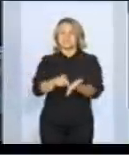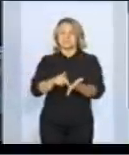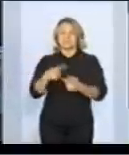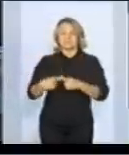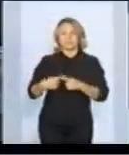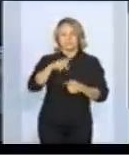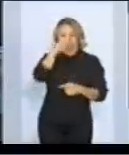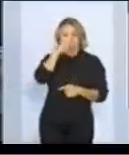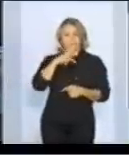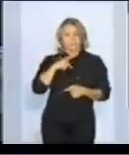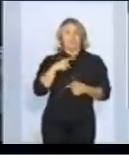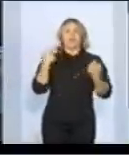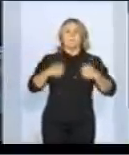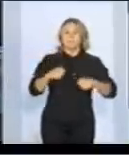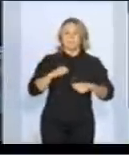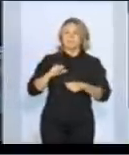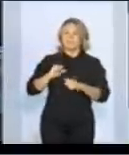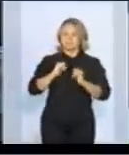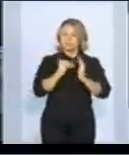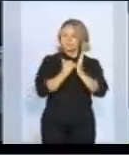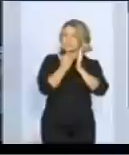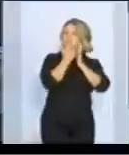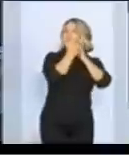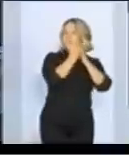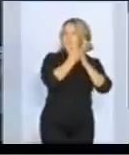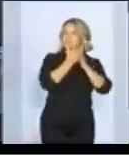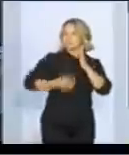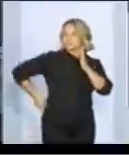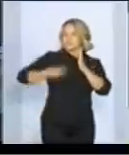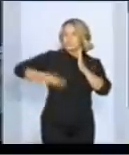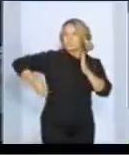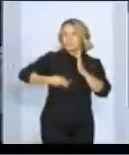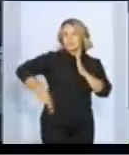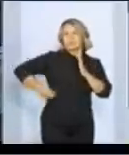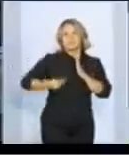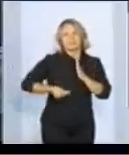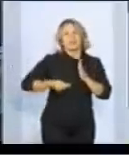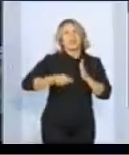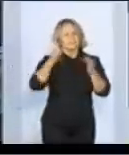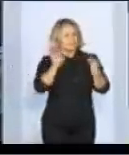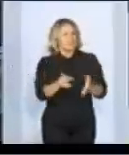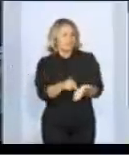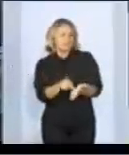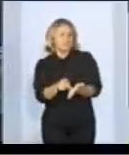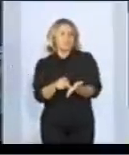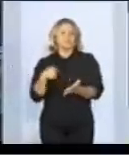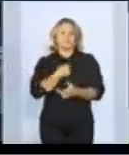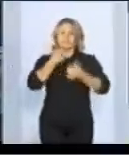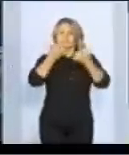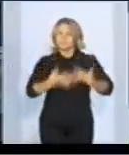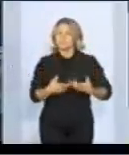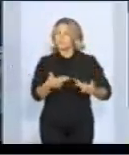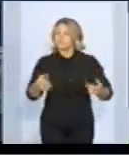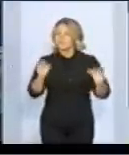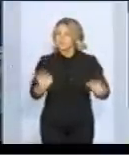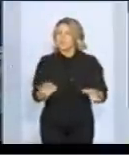oligopolista. Necessita de escala de investimento e assim por diante. Será que isso é correto? Será que nós estamos falando de alguma coisa razoável sobre esse ponto de